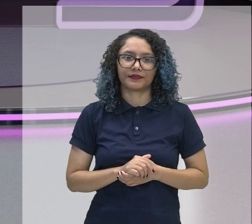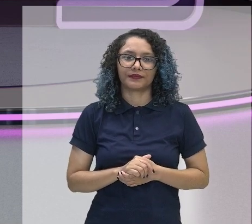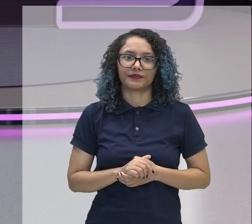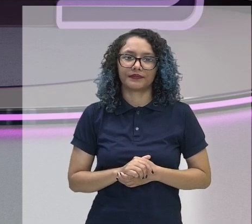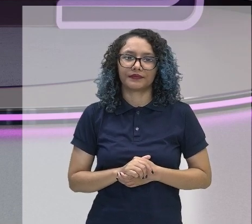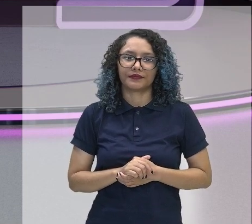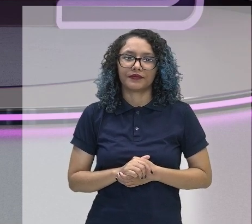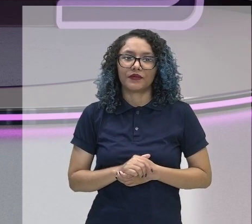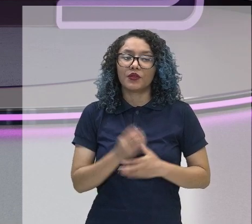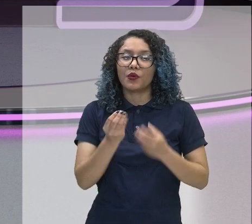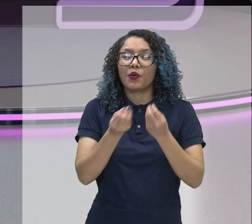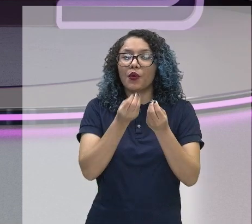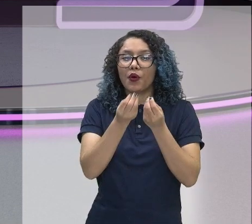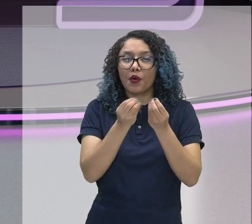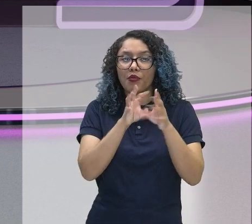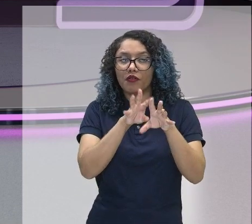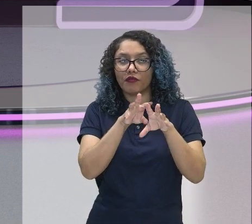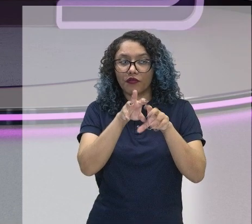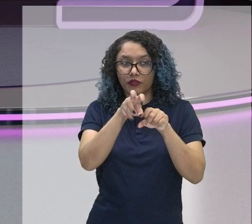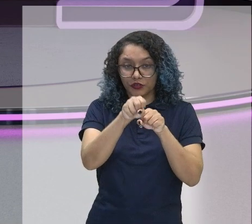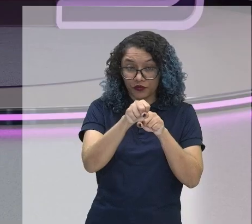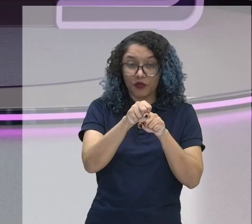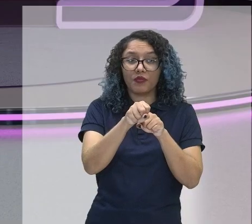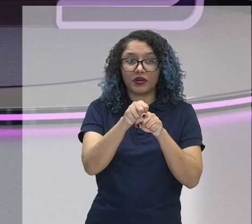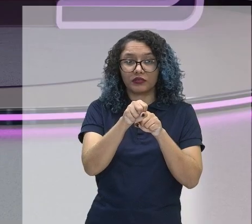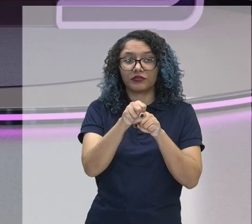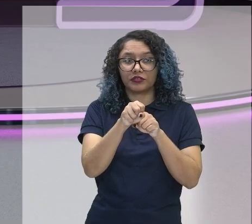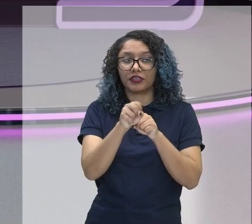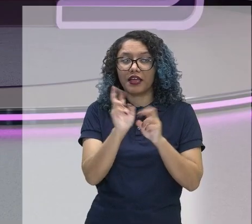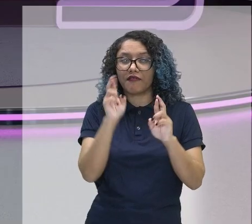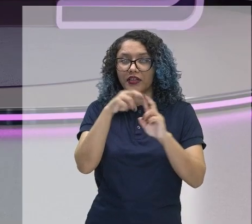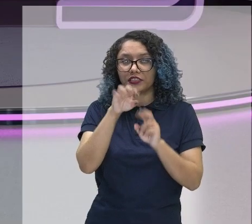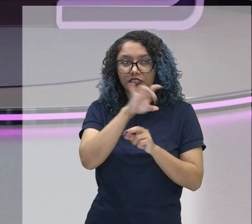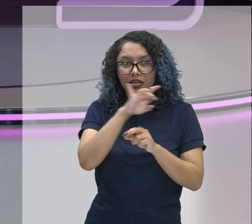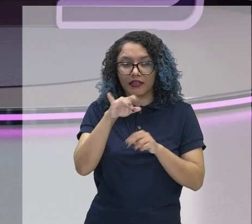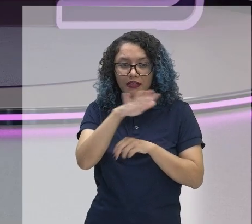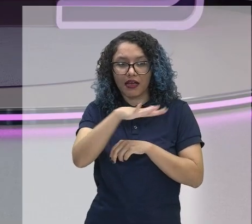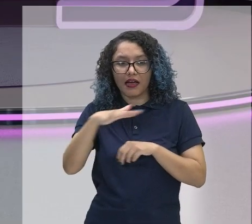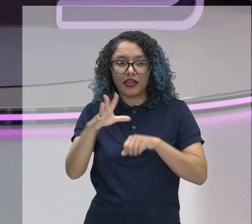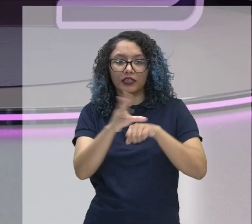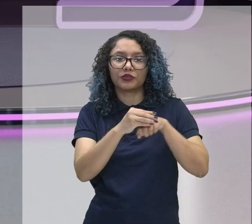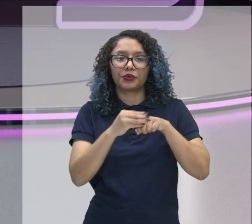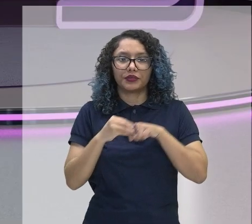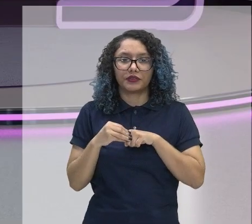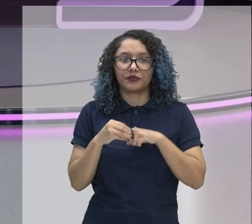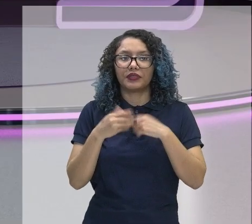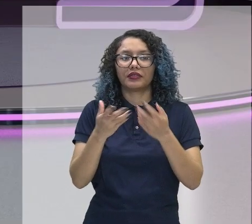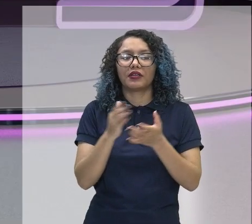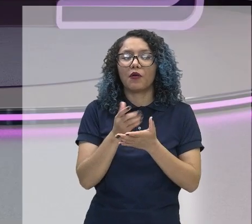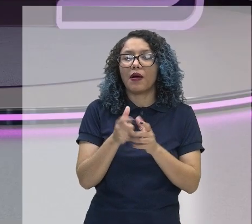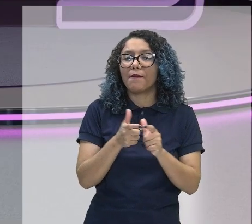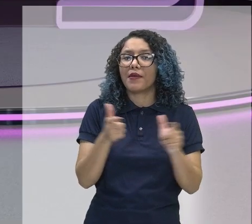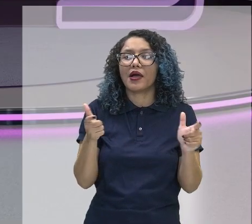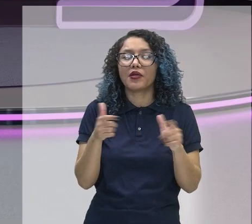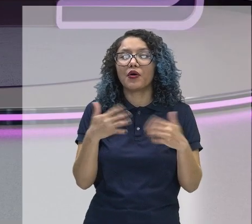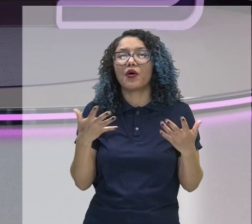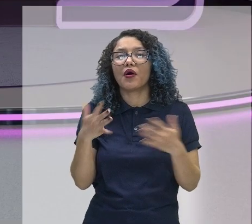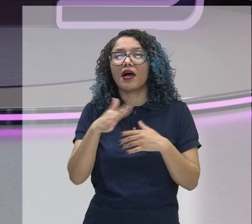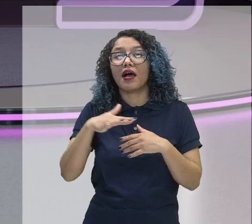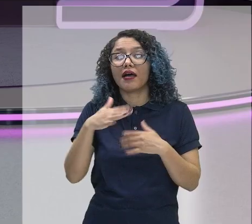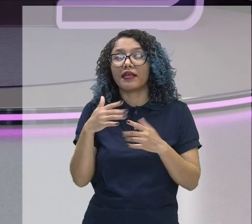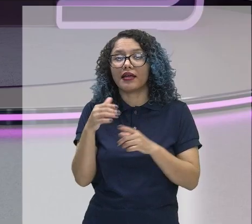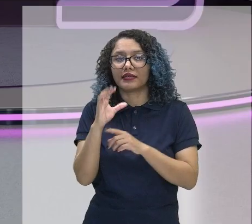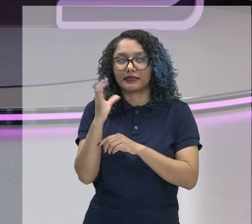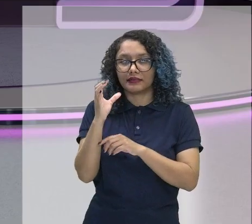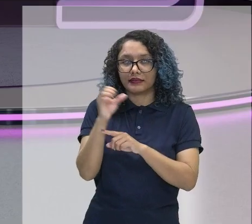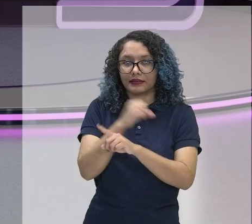de conhecimento. Então, a maior fatia aí está justamente na área de ciências sociais,